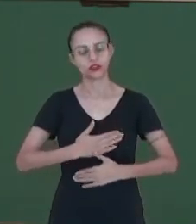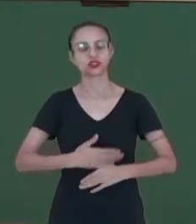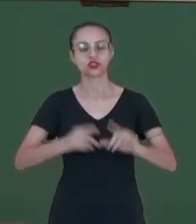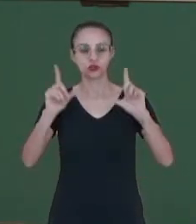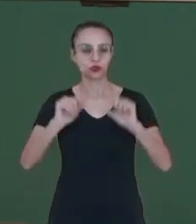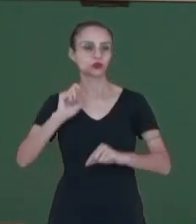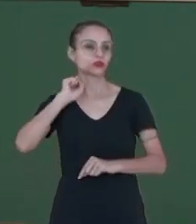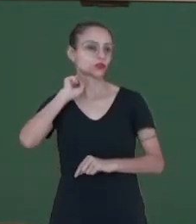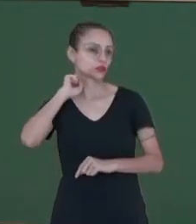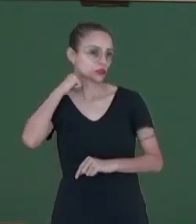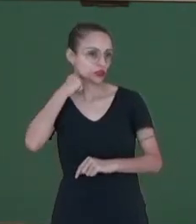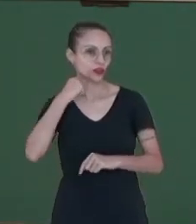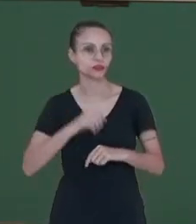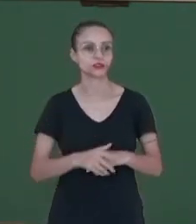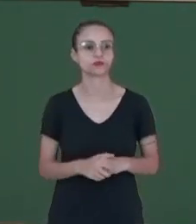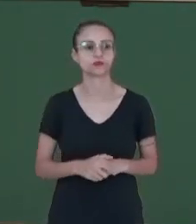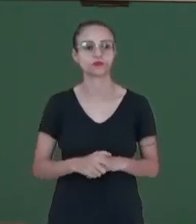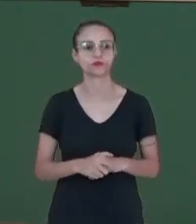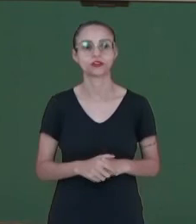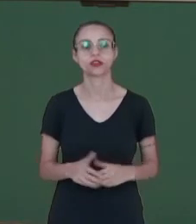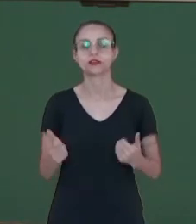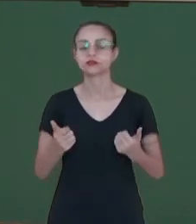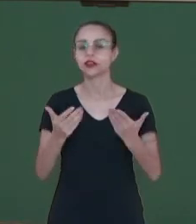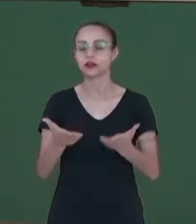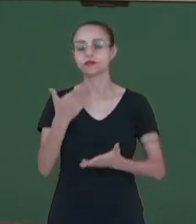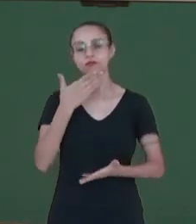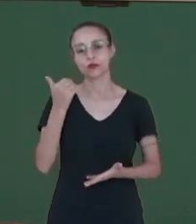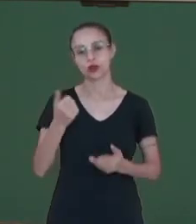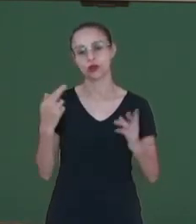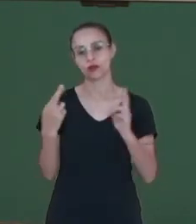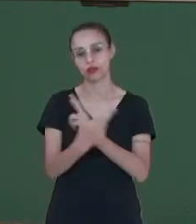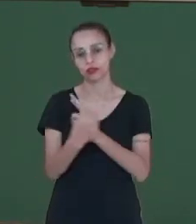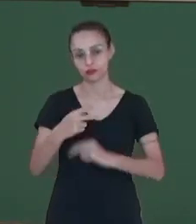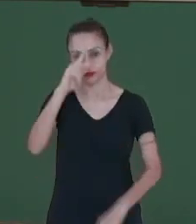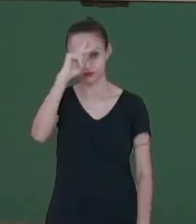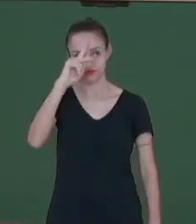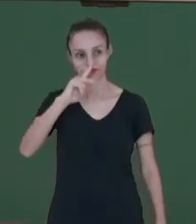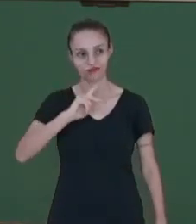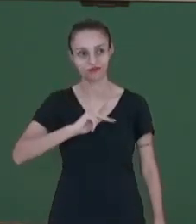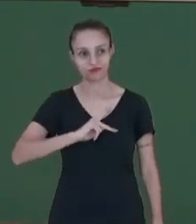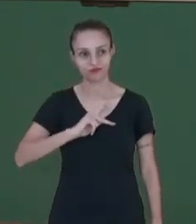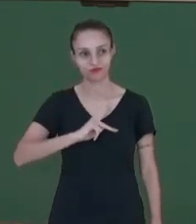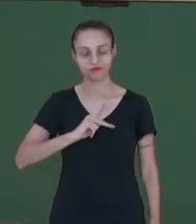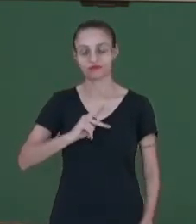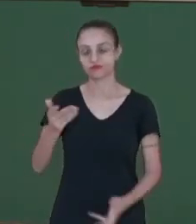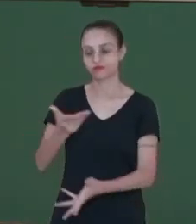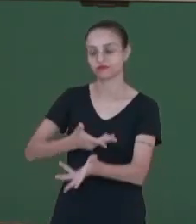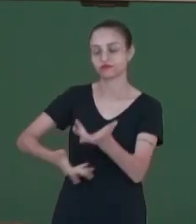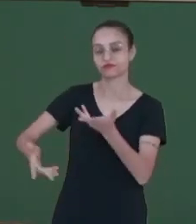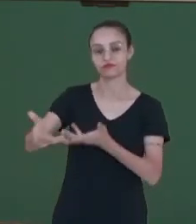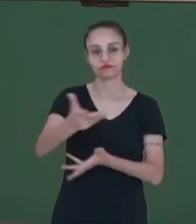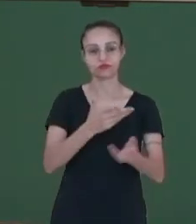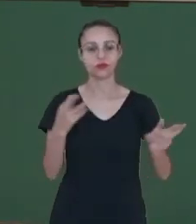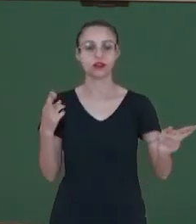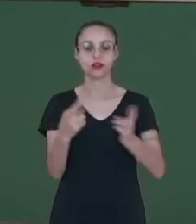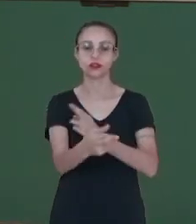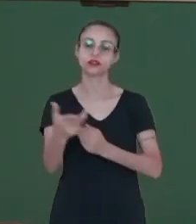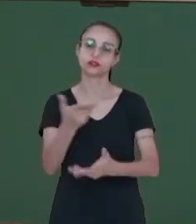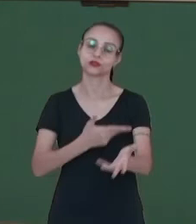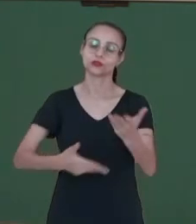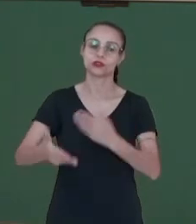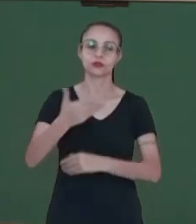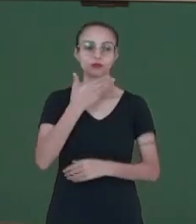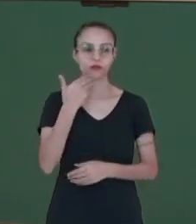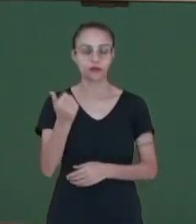estresse e a tensão do dia. Proporciona um melhor relacionamento consigo mesmo, com os outros e com o meio. Então, você se relaciona melhor com